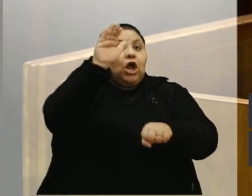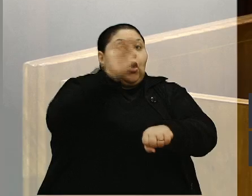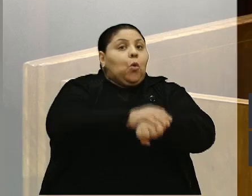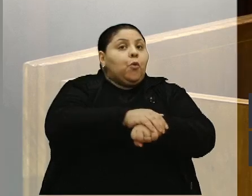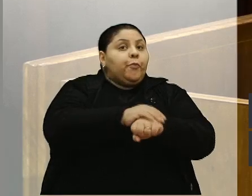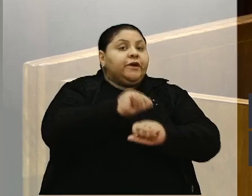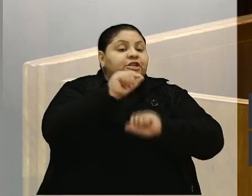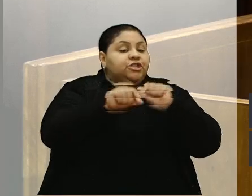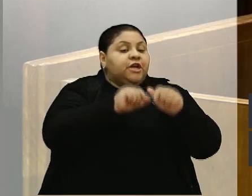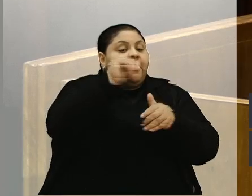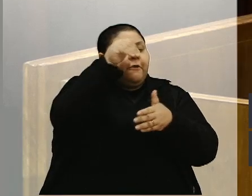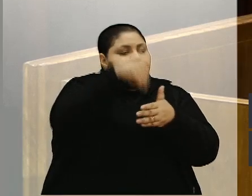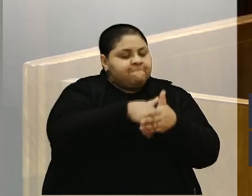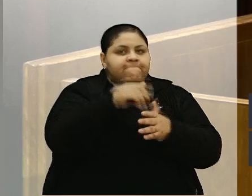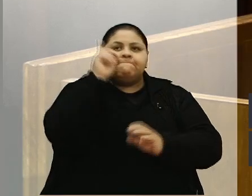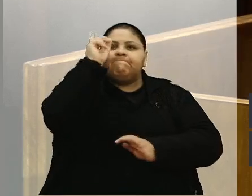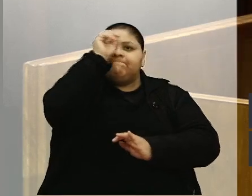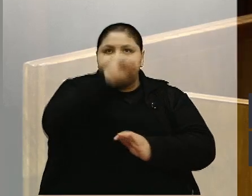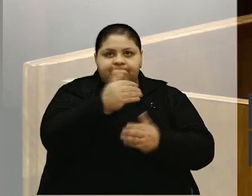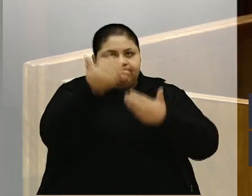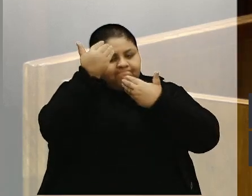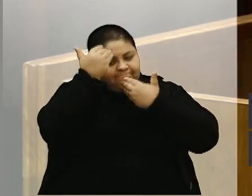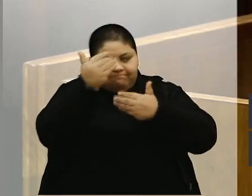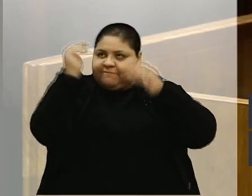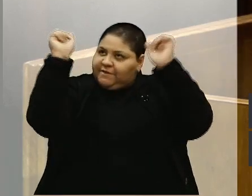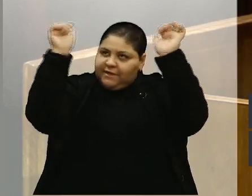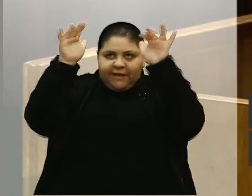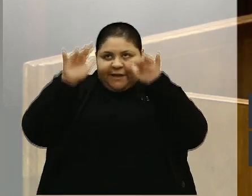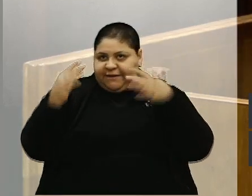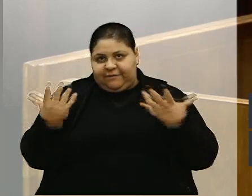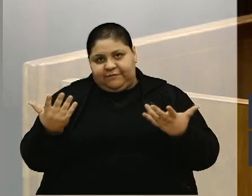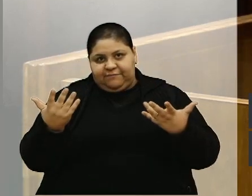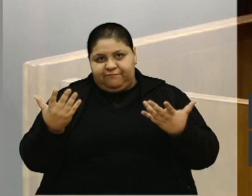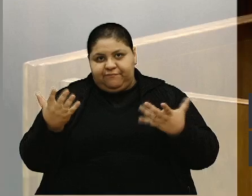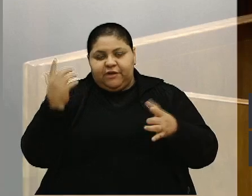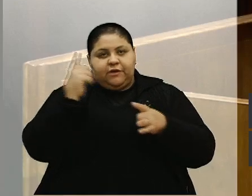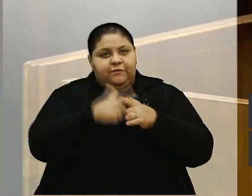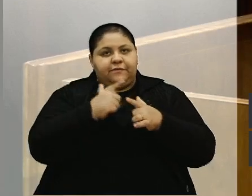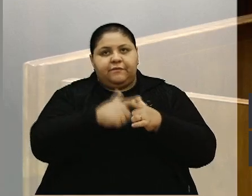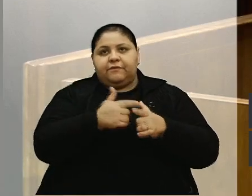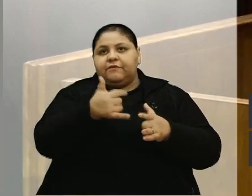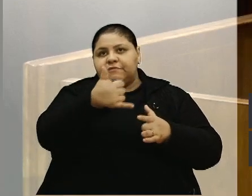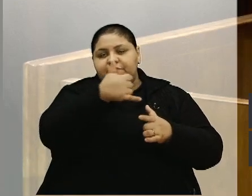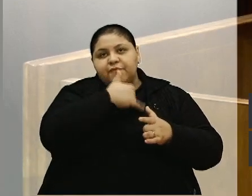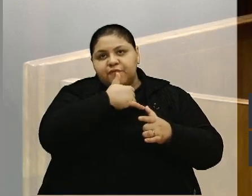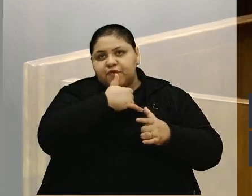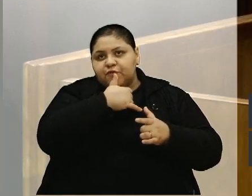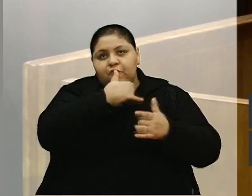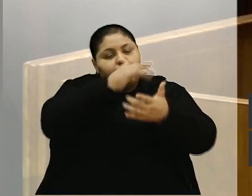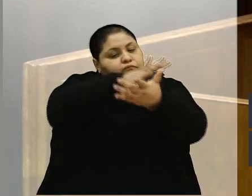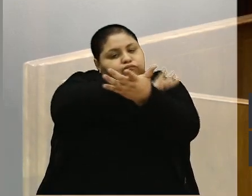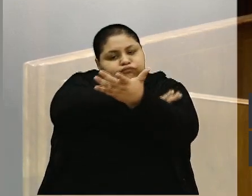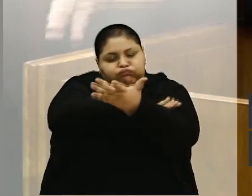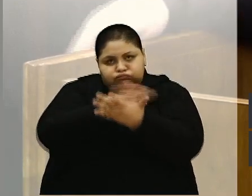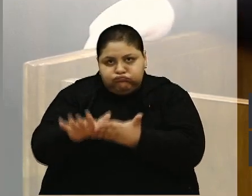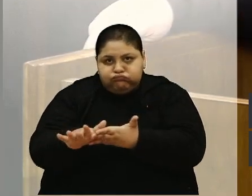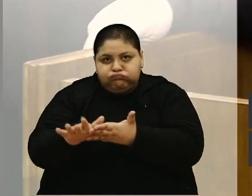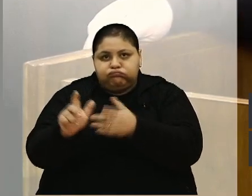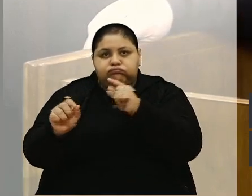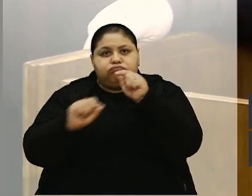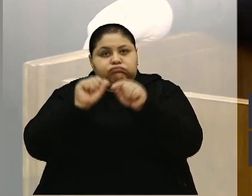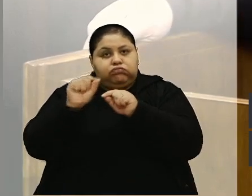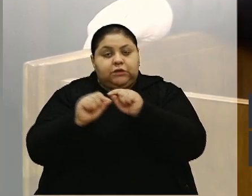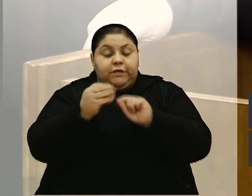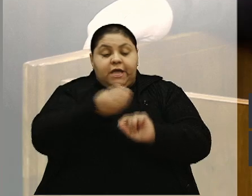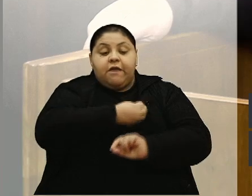Olha, é difícil agradecer a chuva, não pode nem agradecer, porque infelizmente, né, foi terrível para quem passou o sufoco,